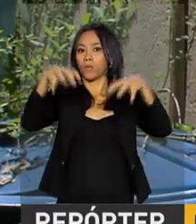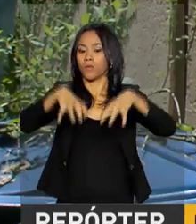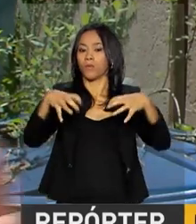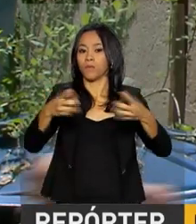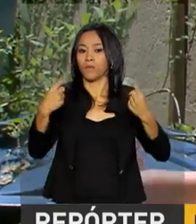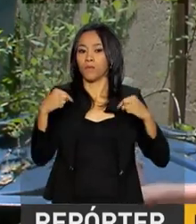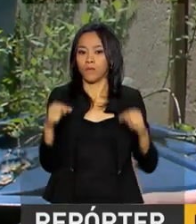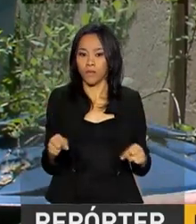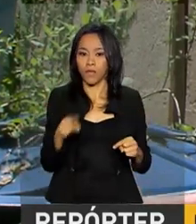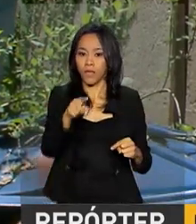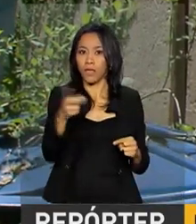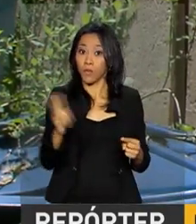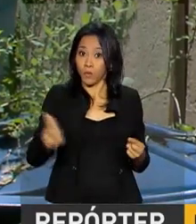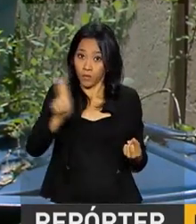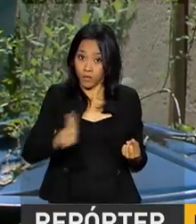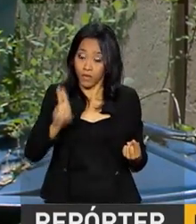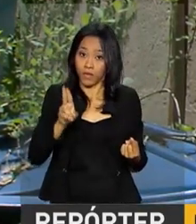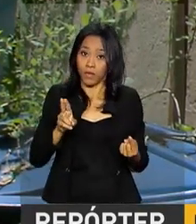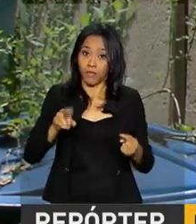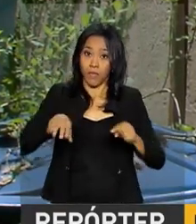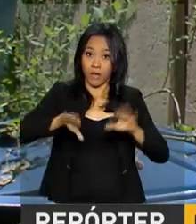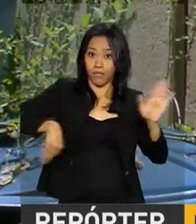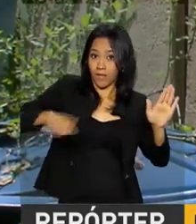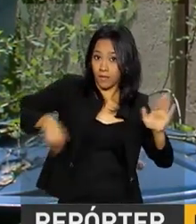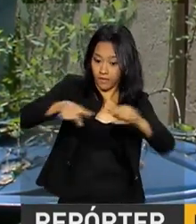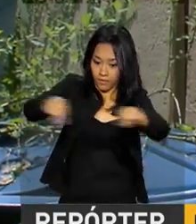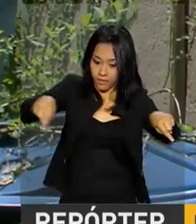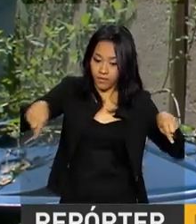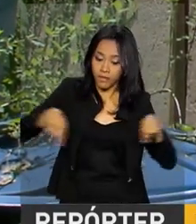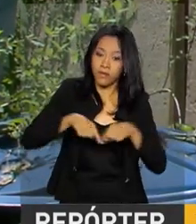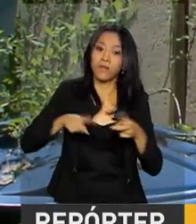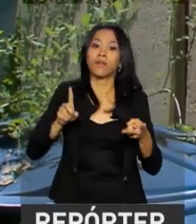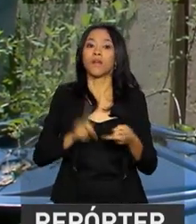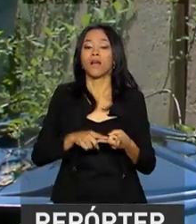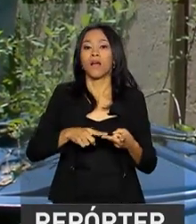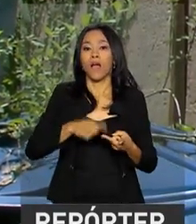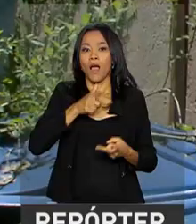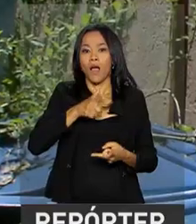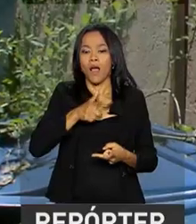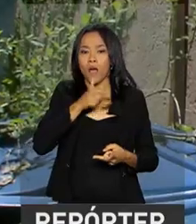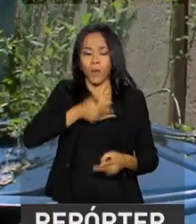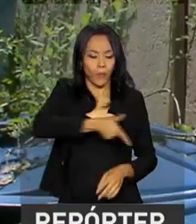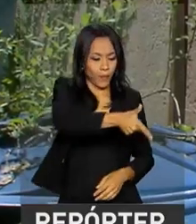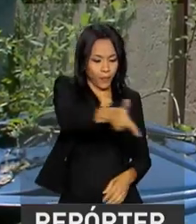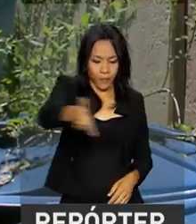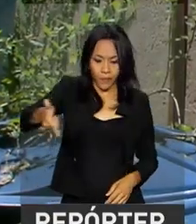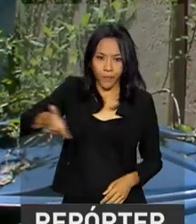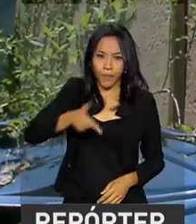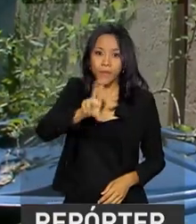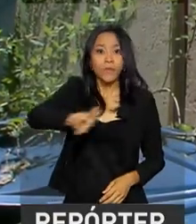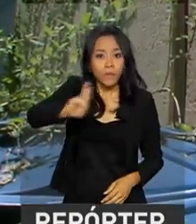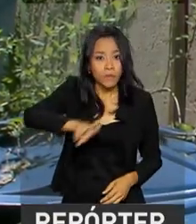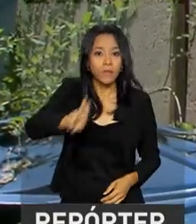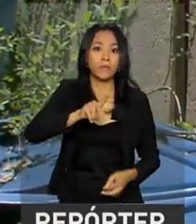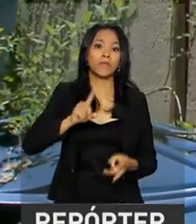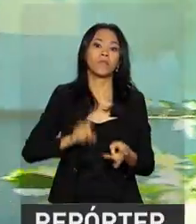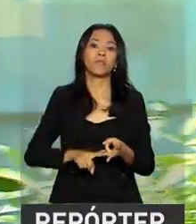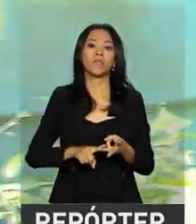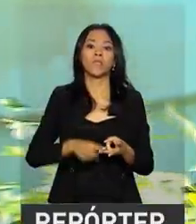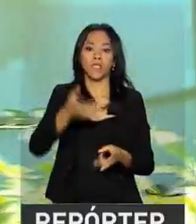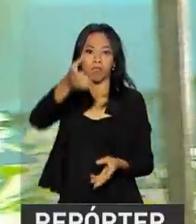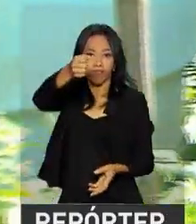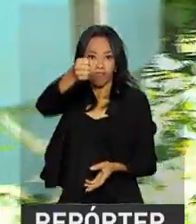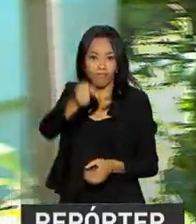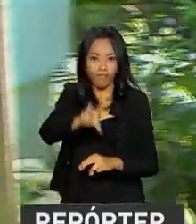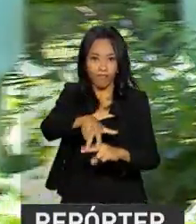para a piscina e para a gloss plantas em casa que separam são de fácil né